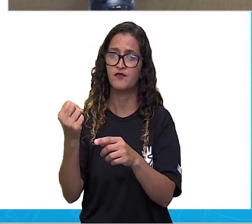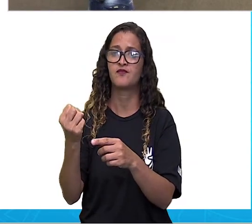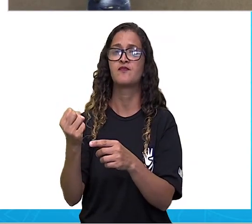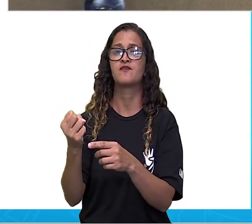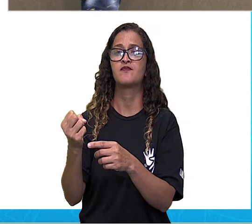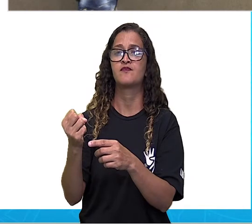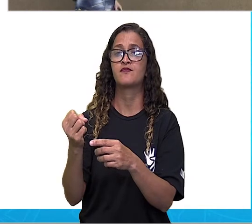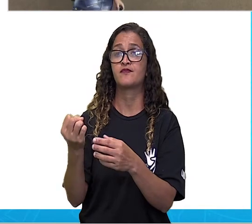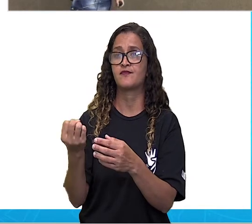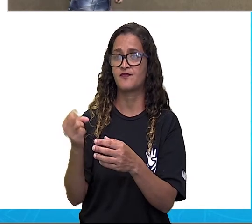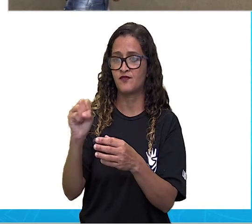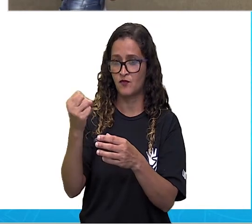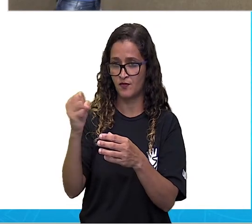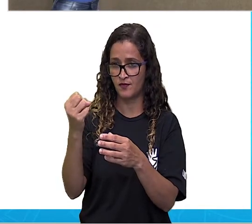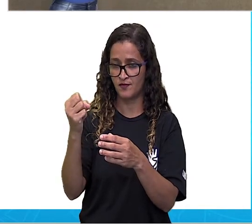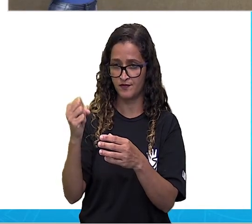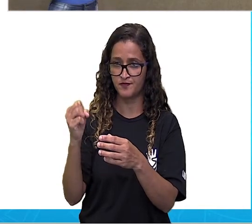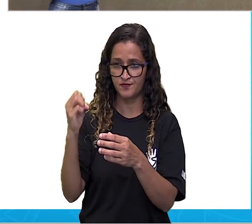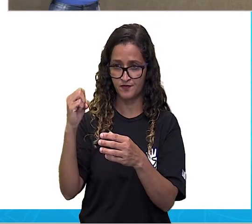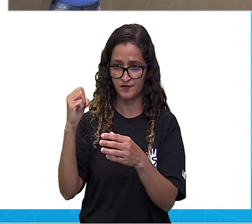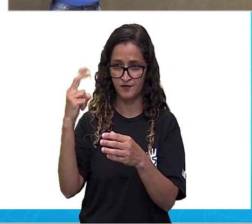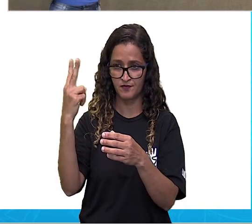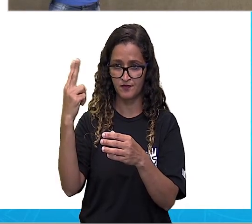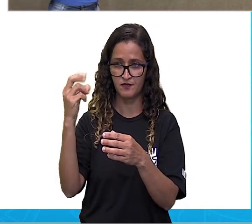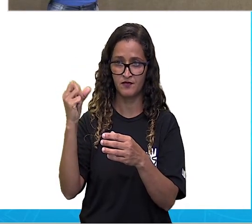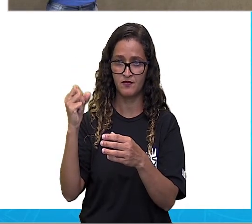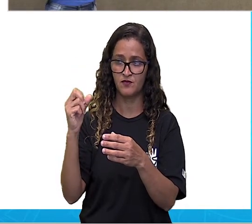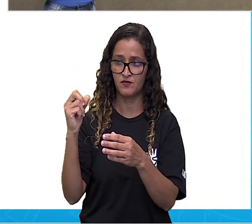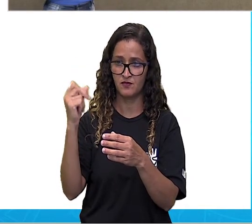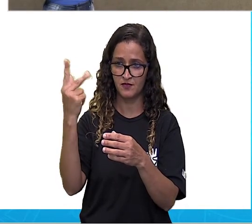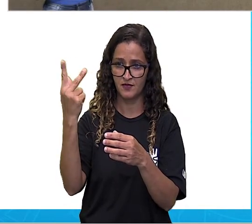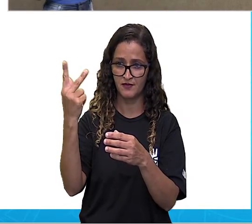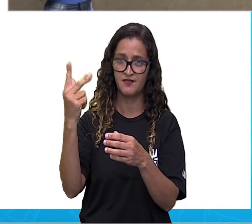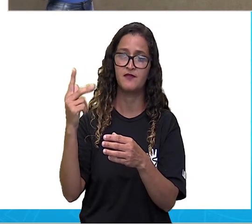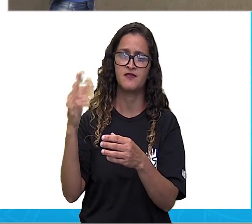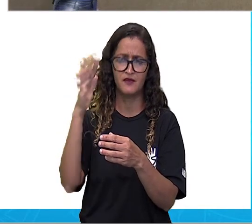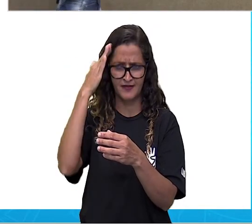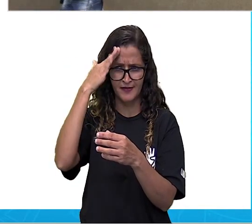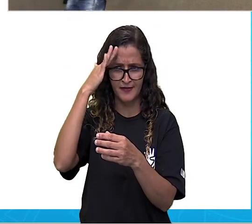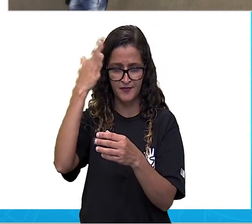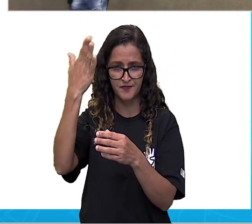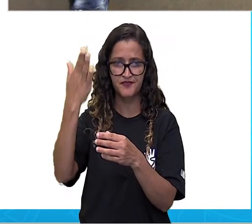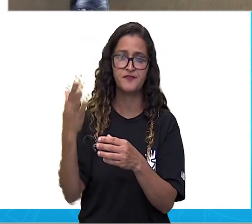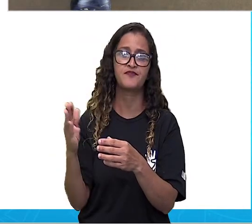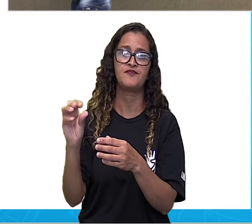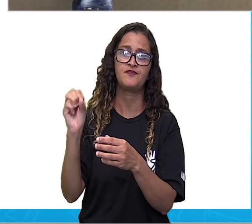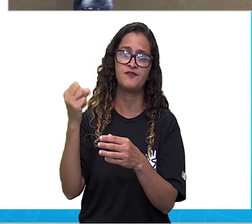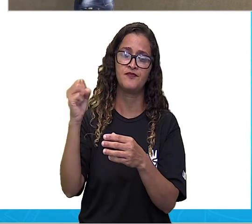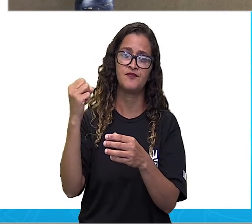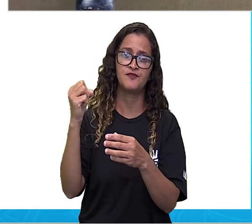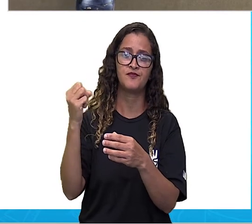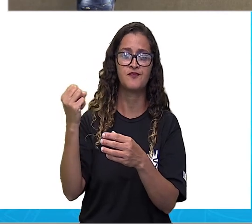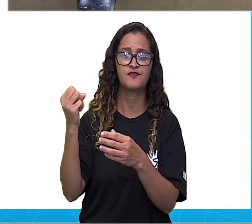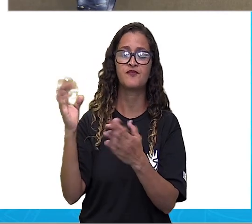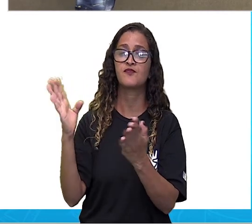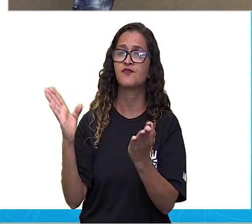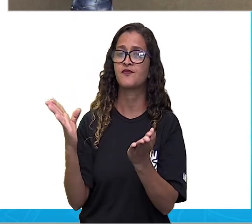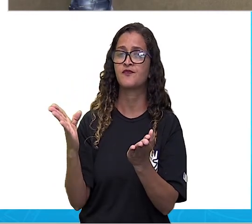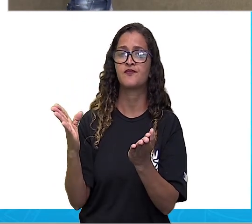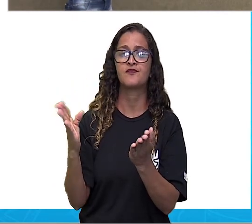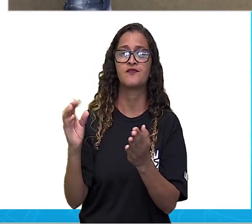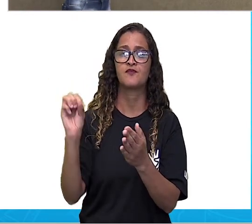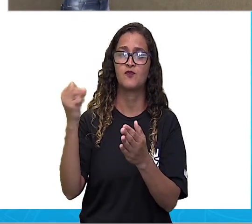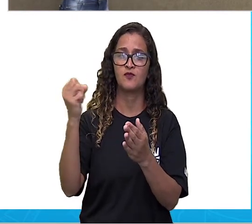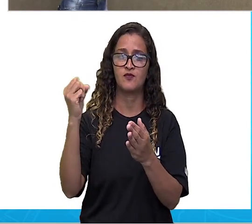8. Ok? Estão conseguindo compreender? E agora,